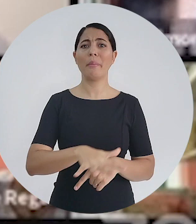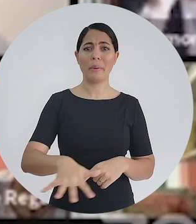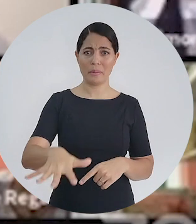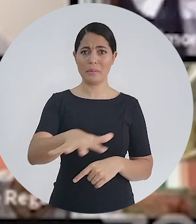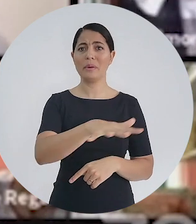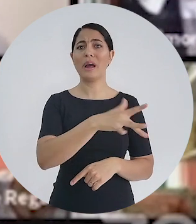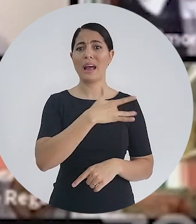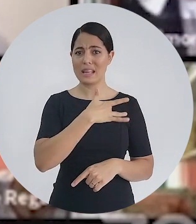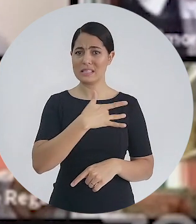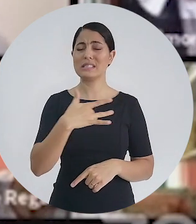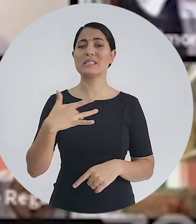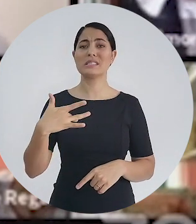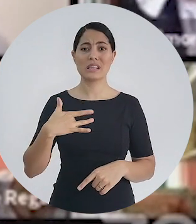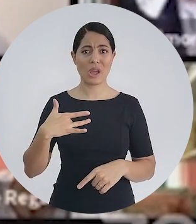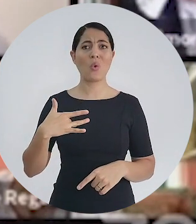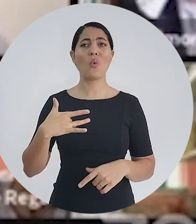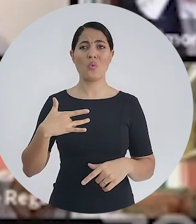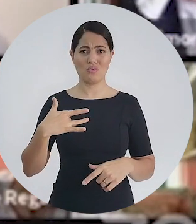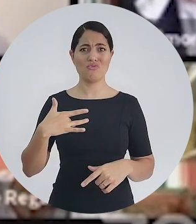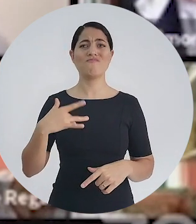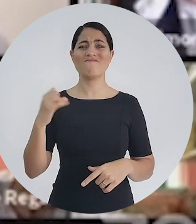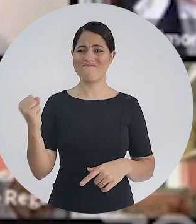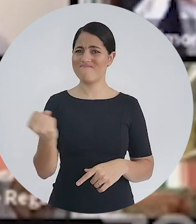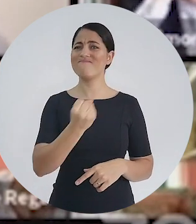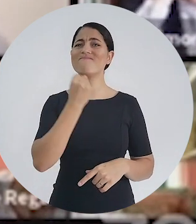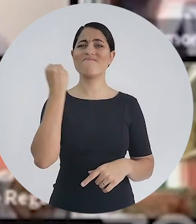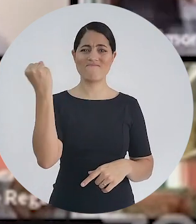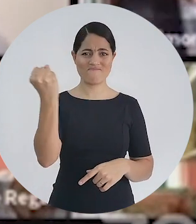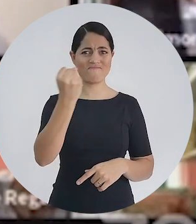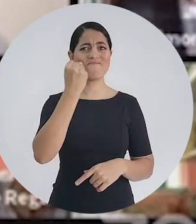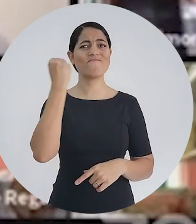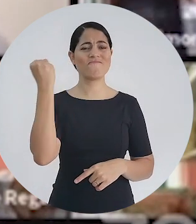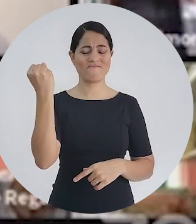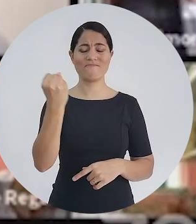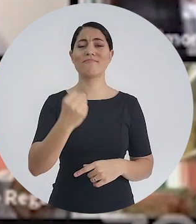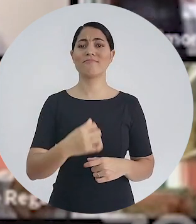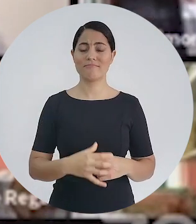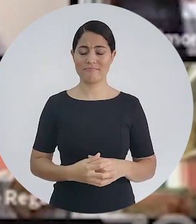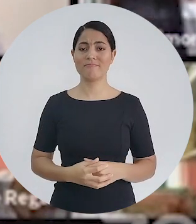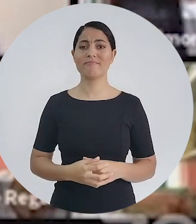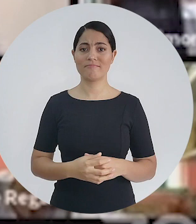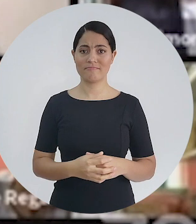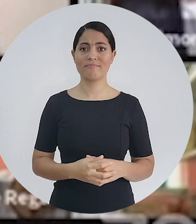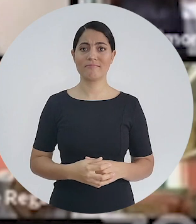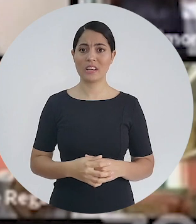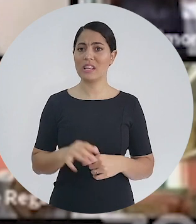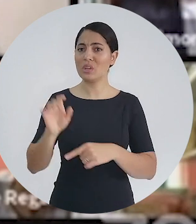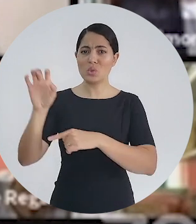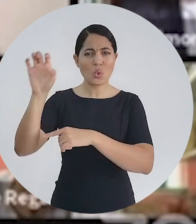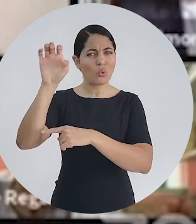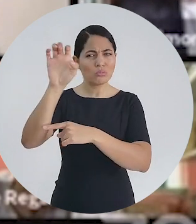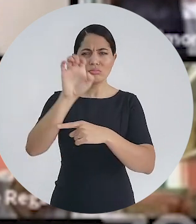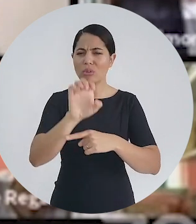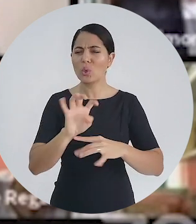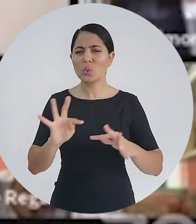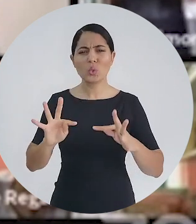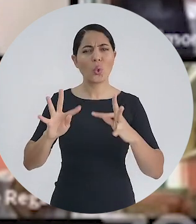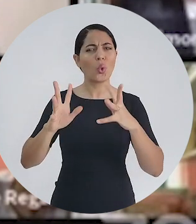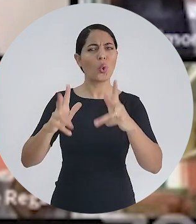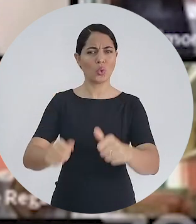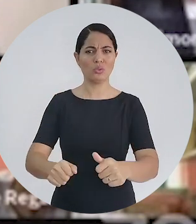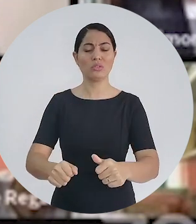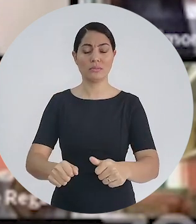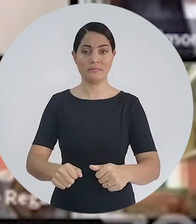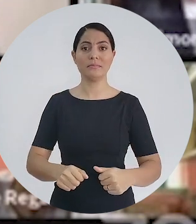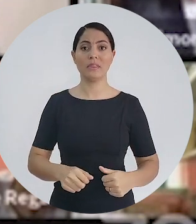na rede de saúde pública e privada e do Brasil inteiro. Em todos os